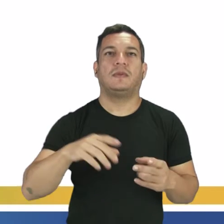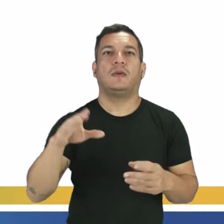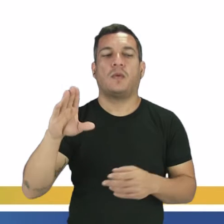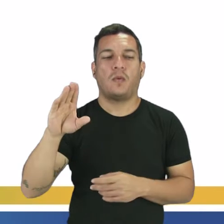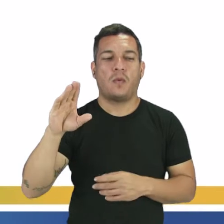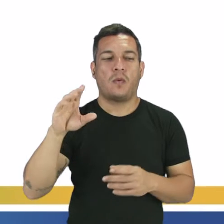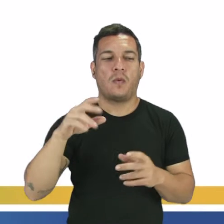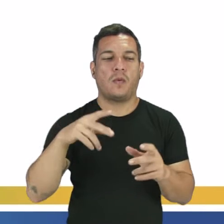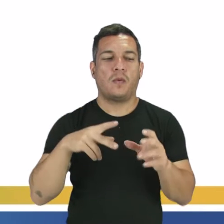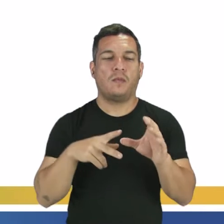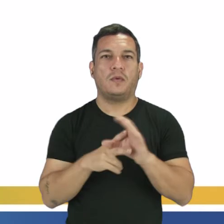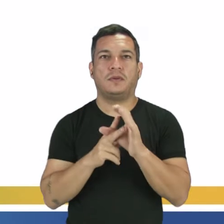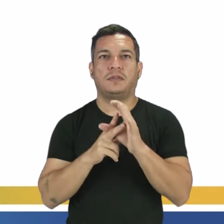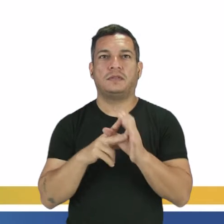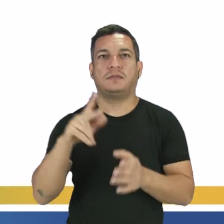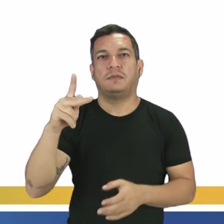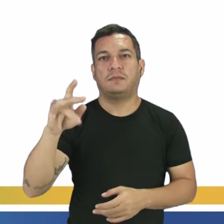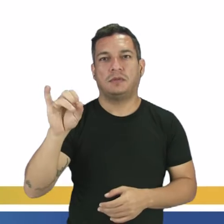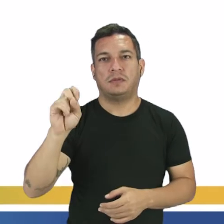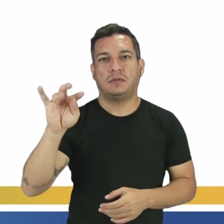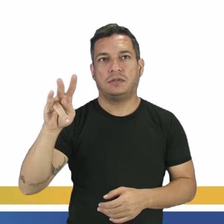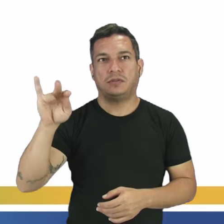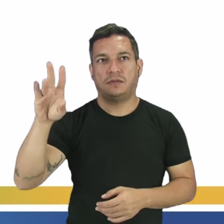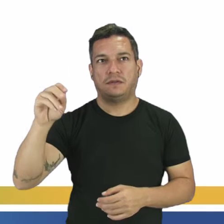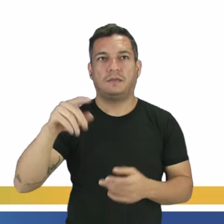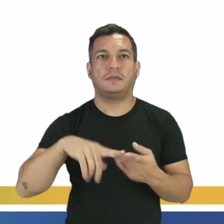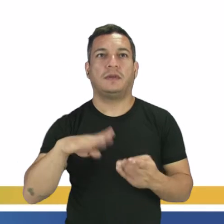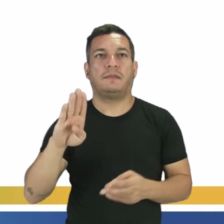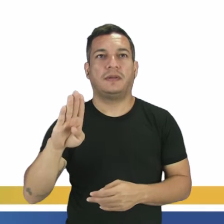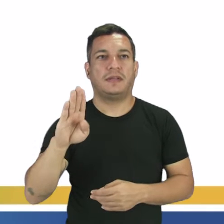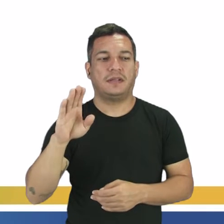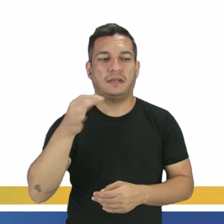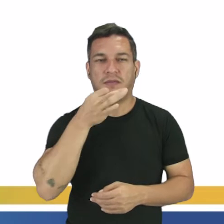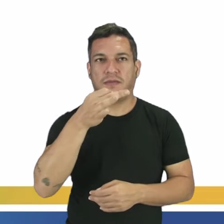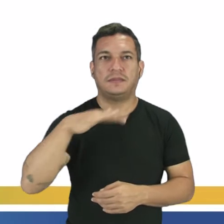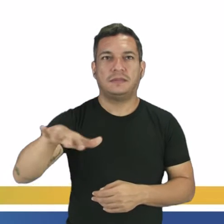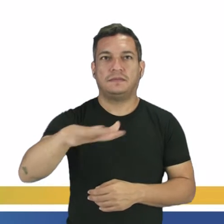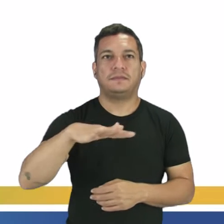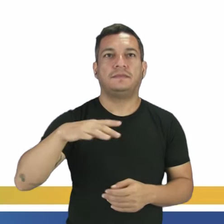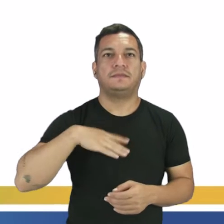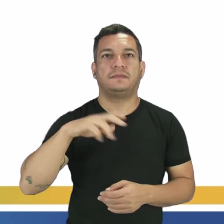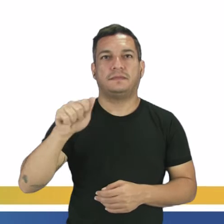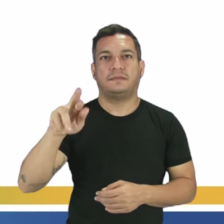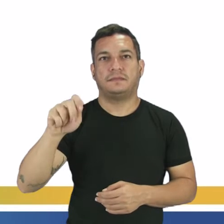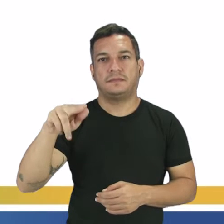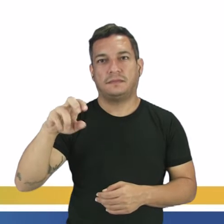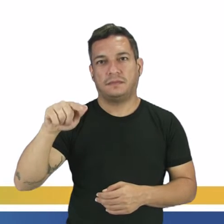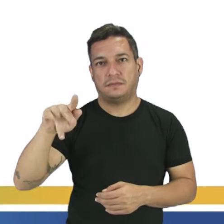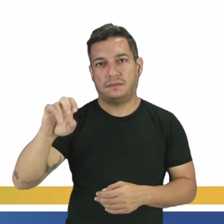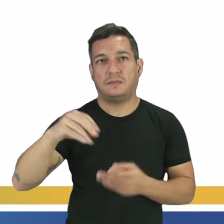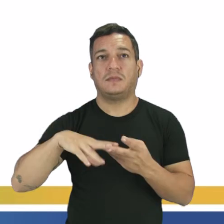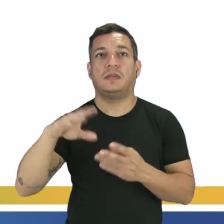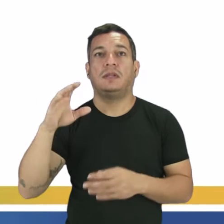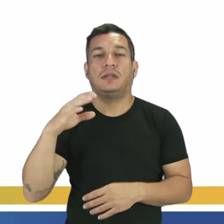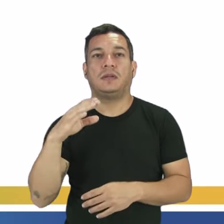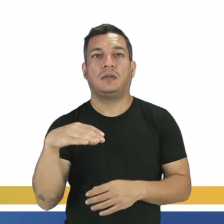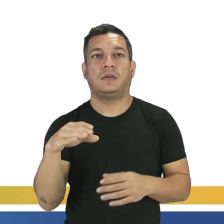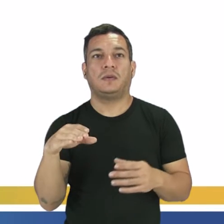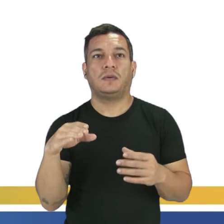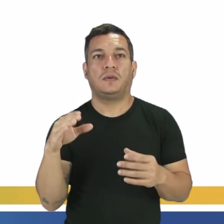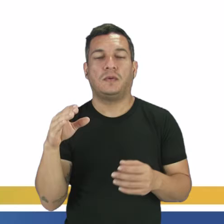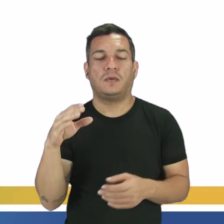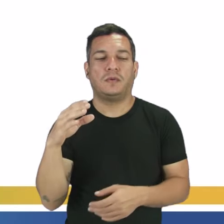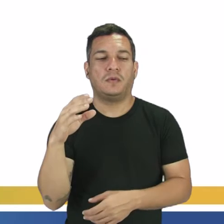a social-democracia, o anarquismo e o comunismo. C. o sindicalismo,